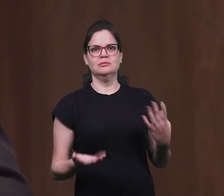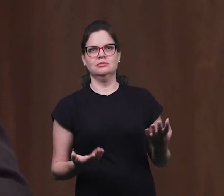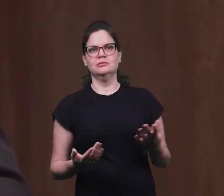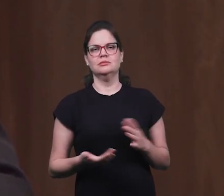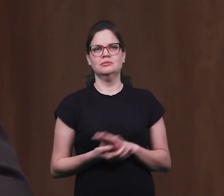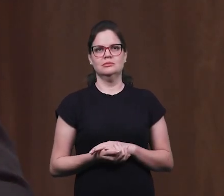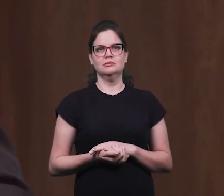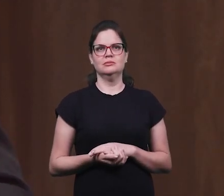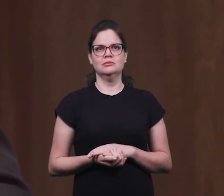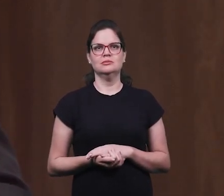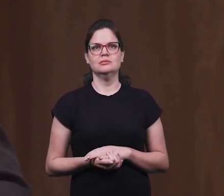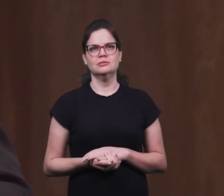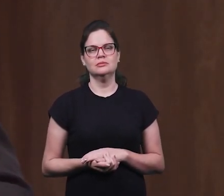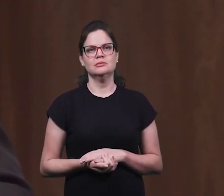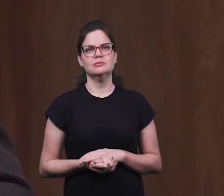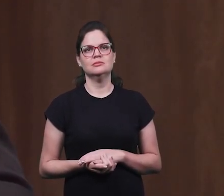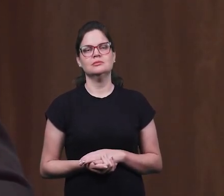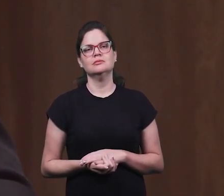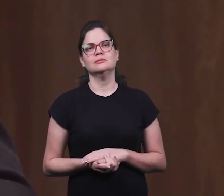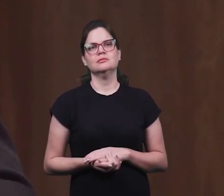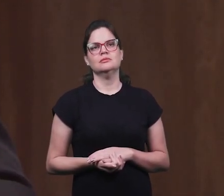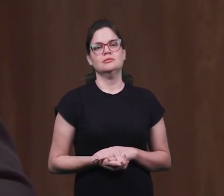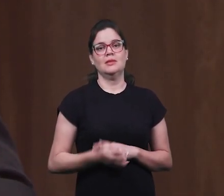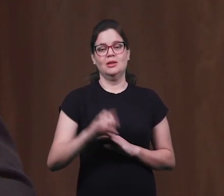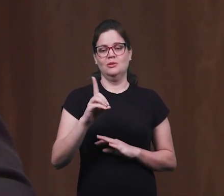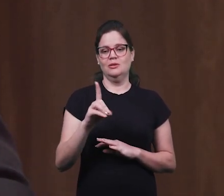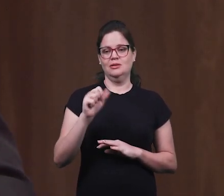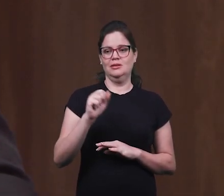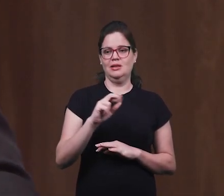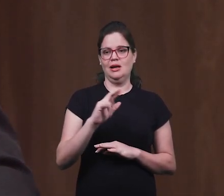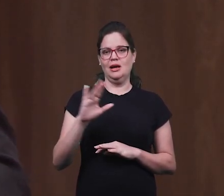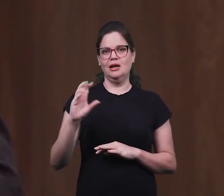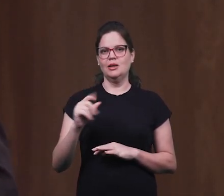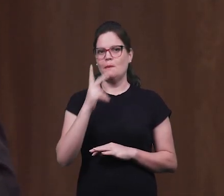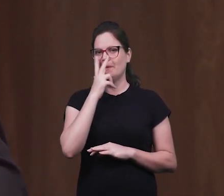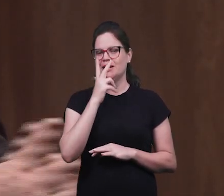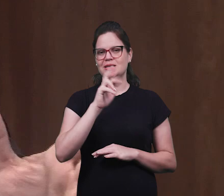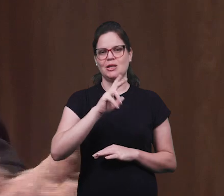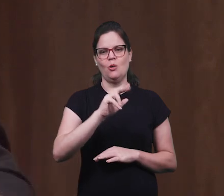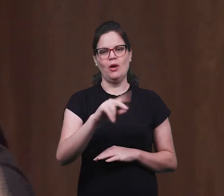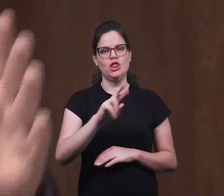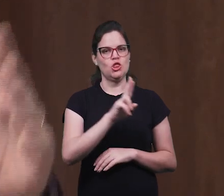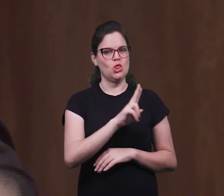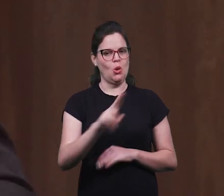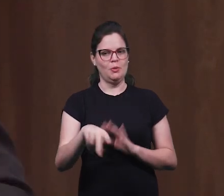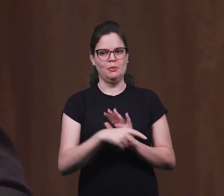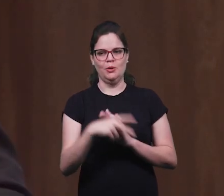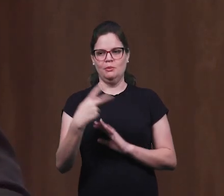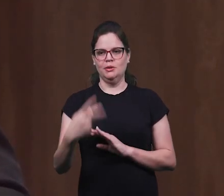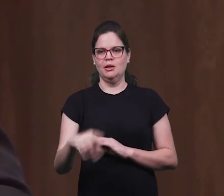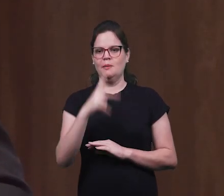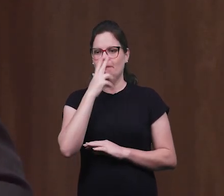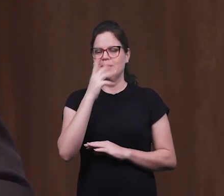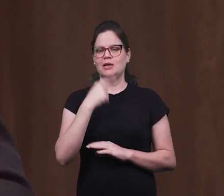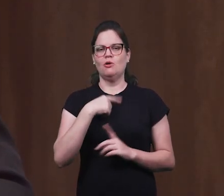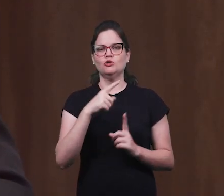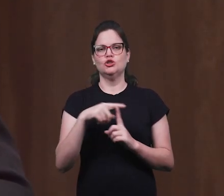título. Acredita-se que era um título, porque não era o nome próprio, era um título que se dava aos